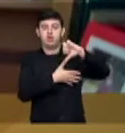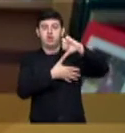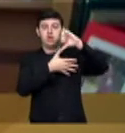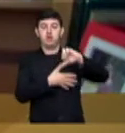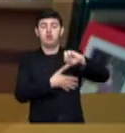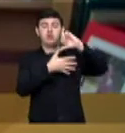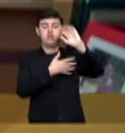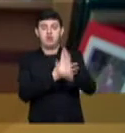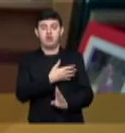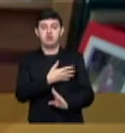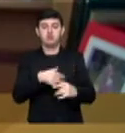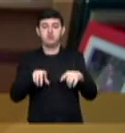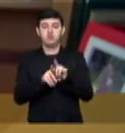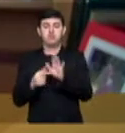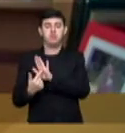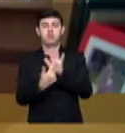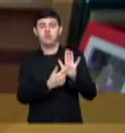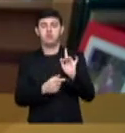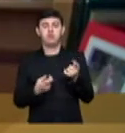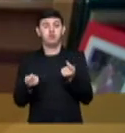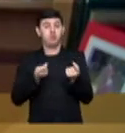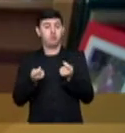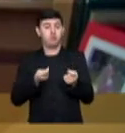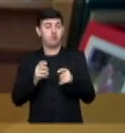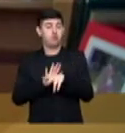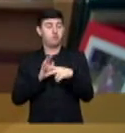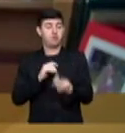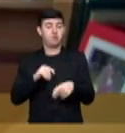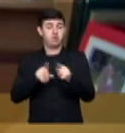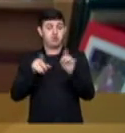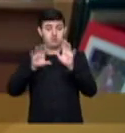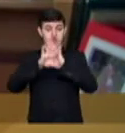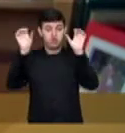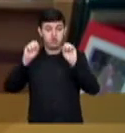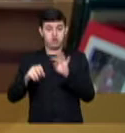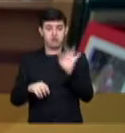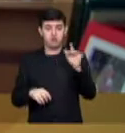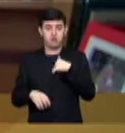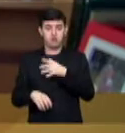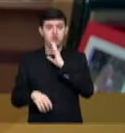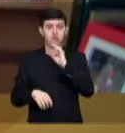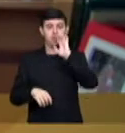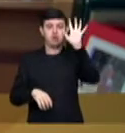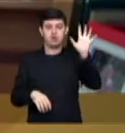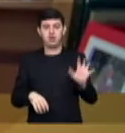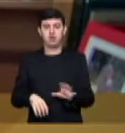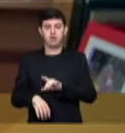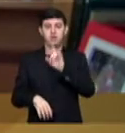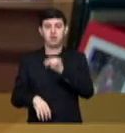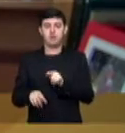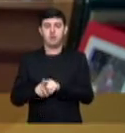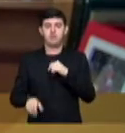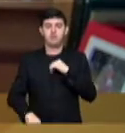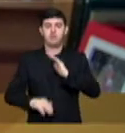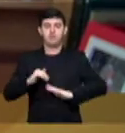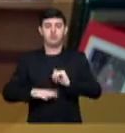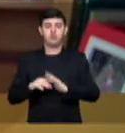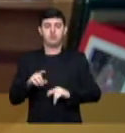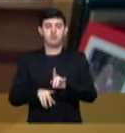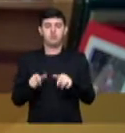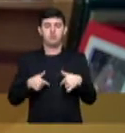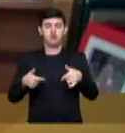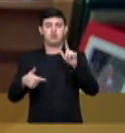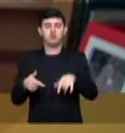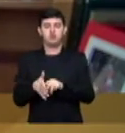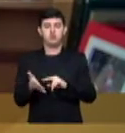Federal o controle da constitucionalidade na perspectiva de reconhecer aos estados o devido exercício das